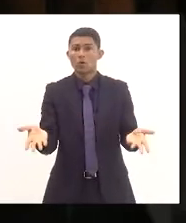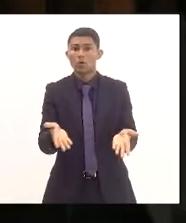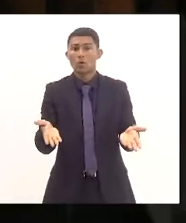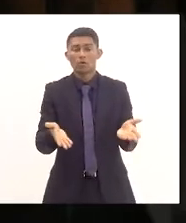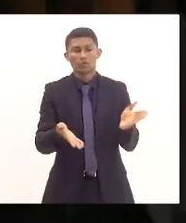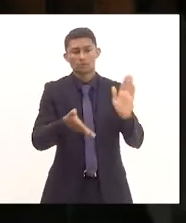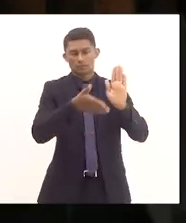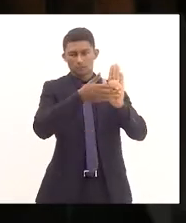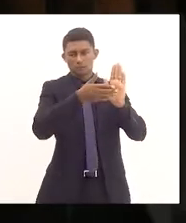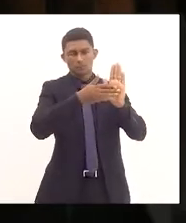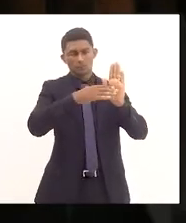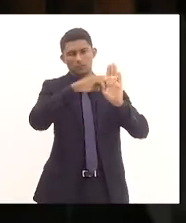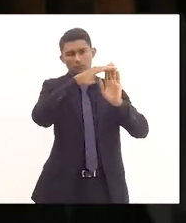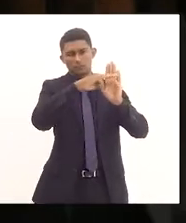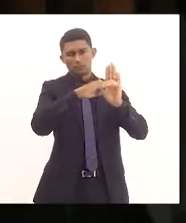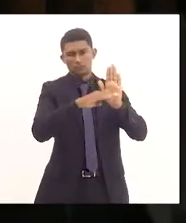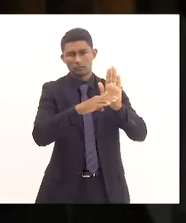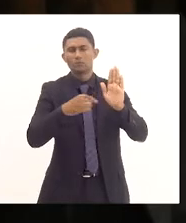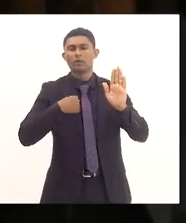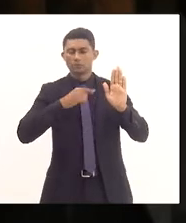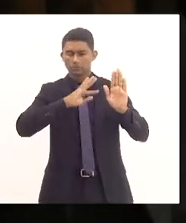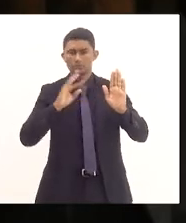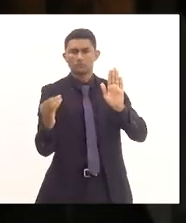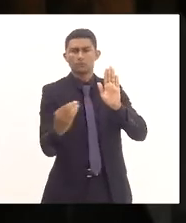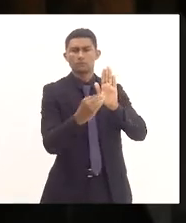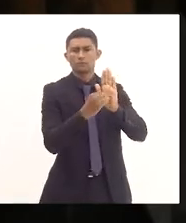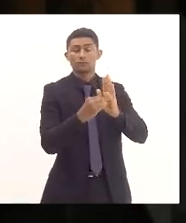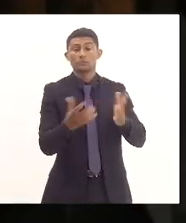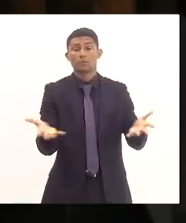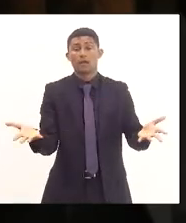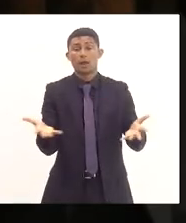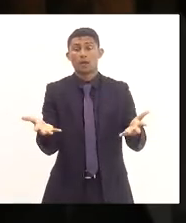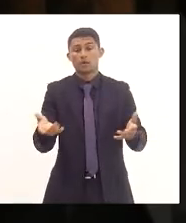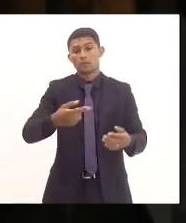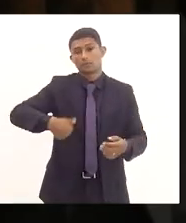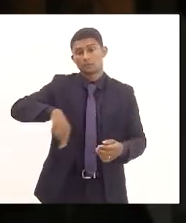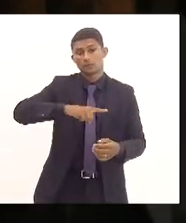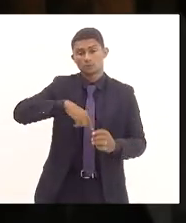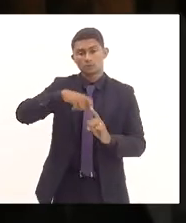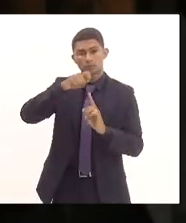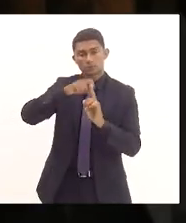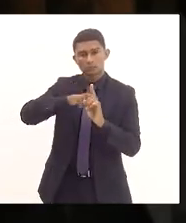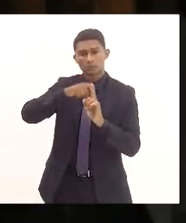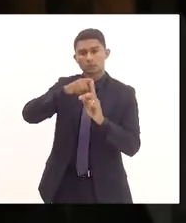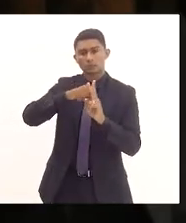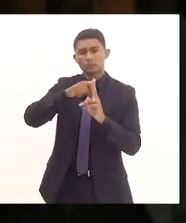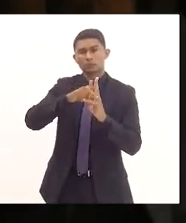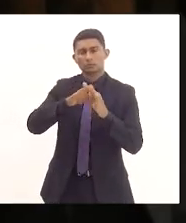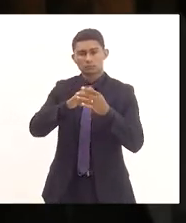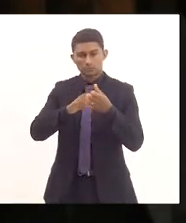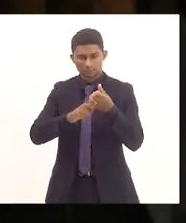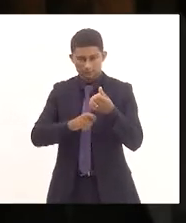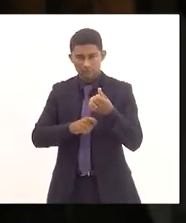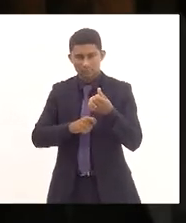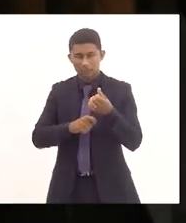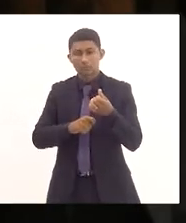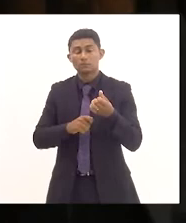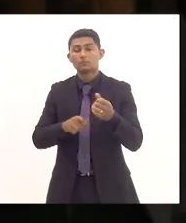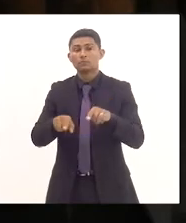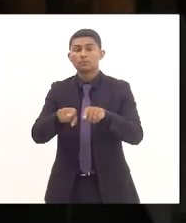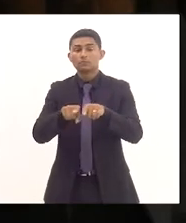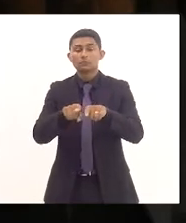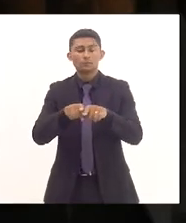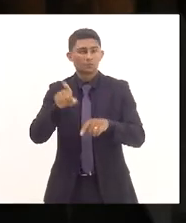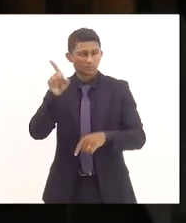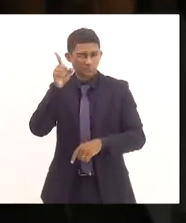é necessário agora nesse segundo semestre Esse princípio segunda e última quinzena de